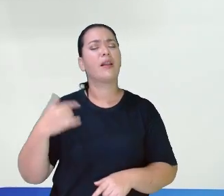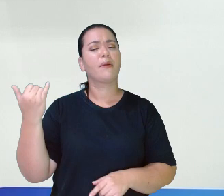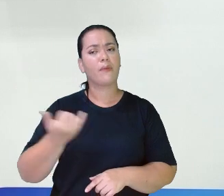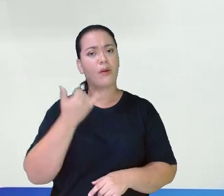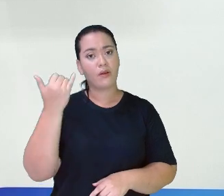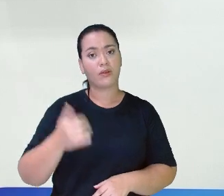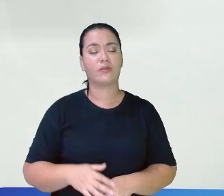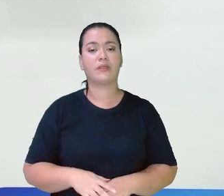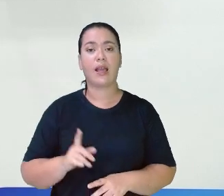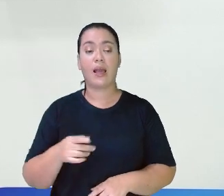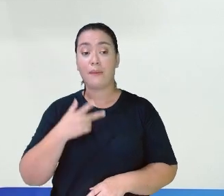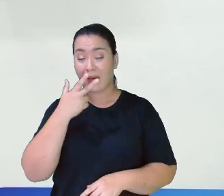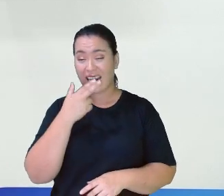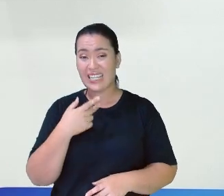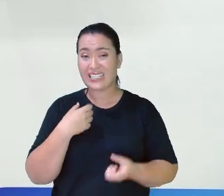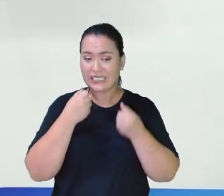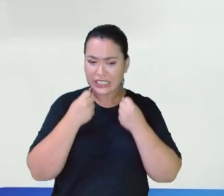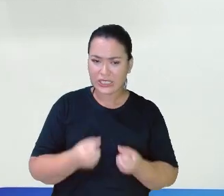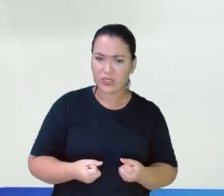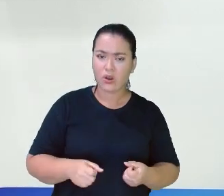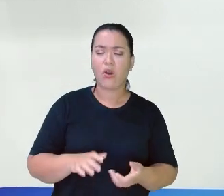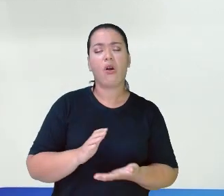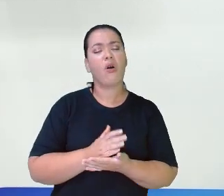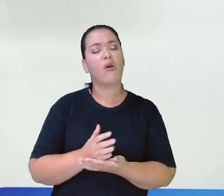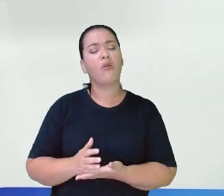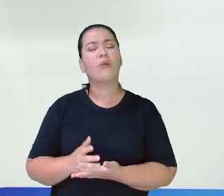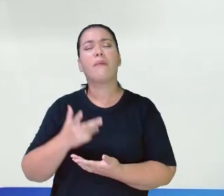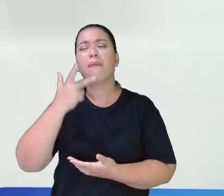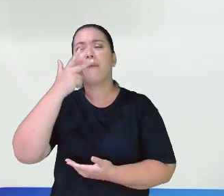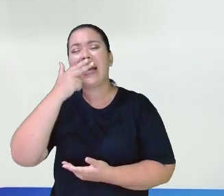trabalham aparentemente mais duro, existem outros que